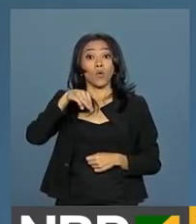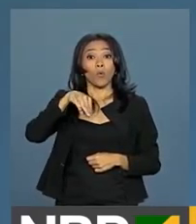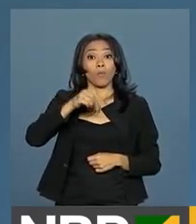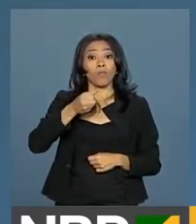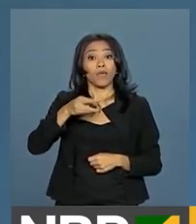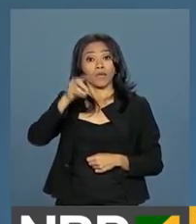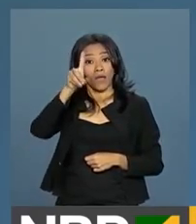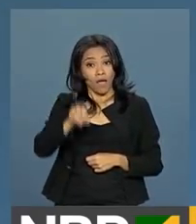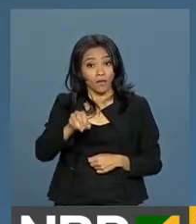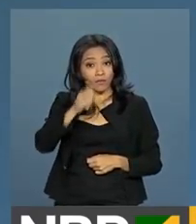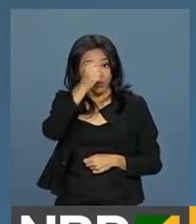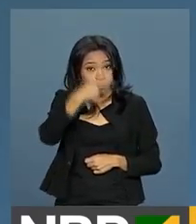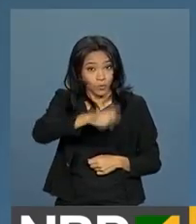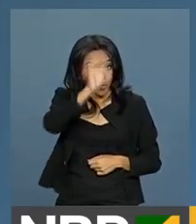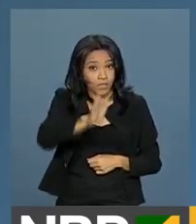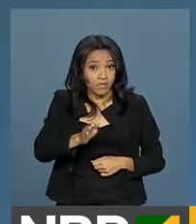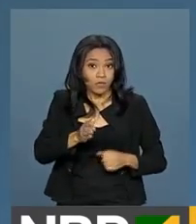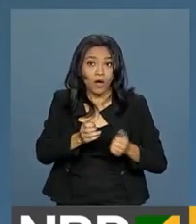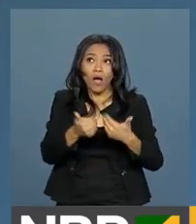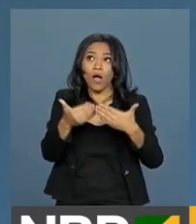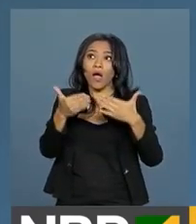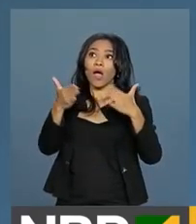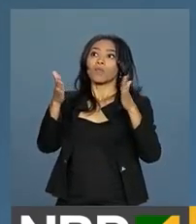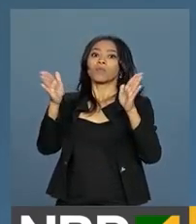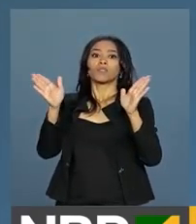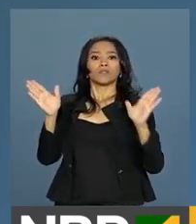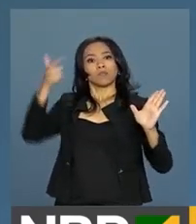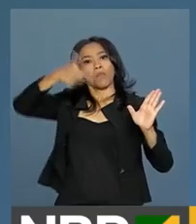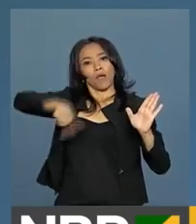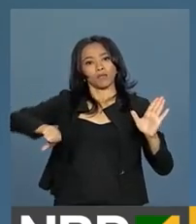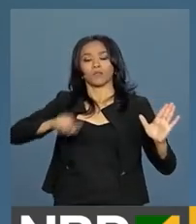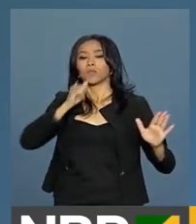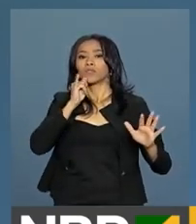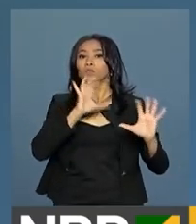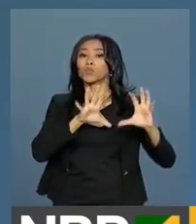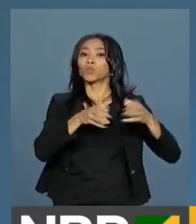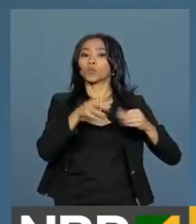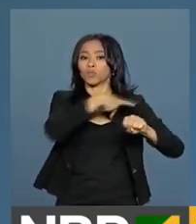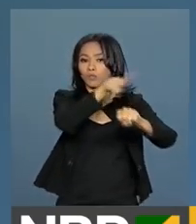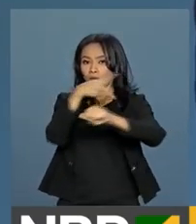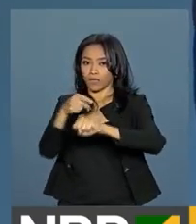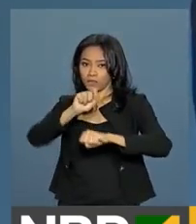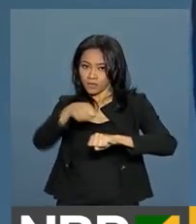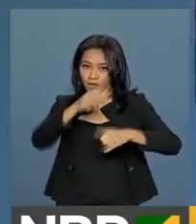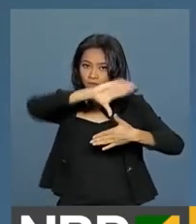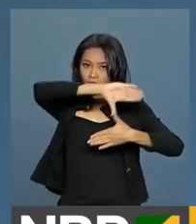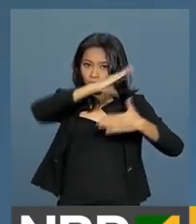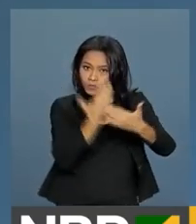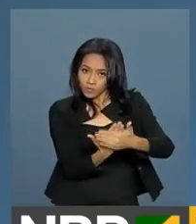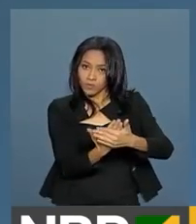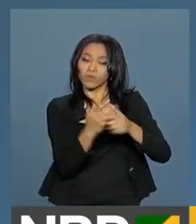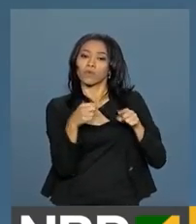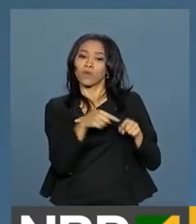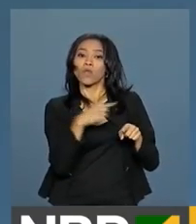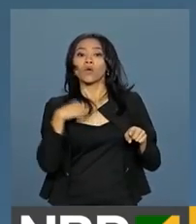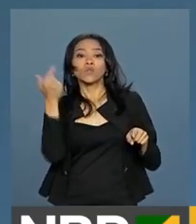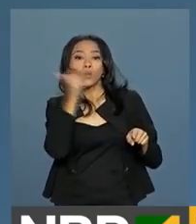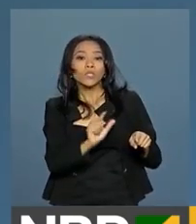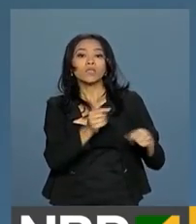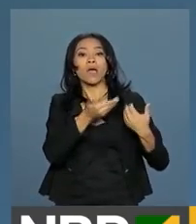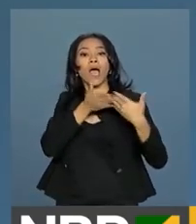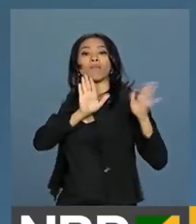aos mercados globais no mercosul mesmo convenhamos nós resgatamos a vocação original para o